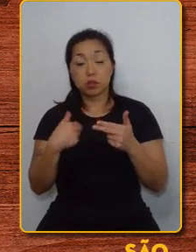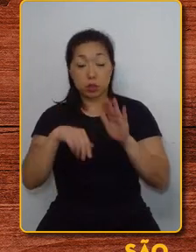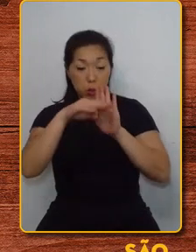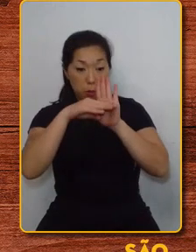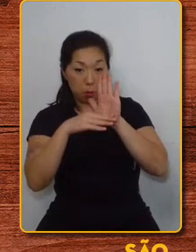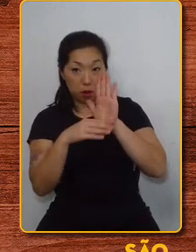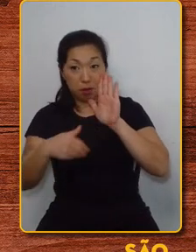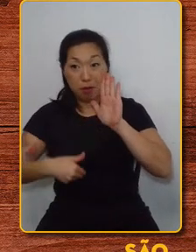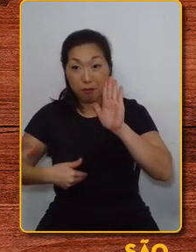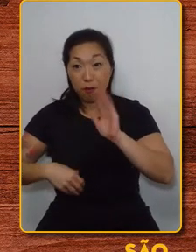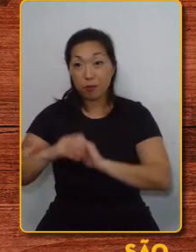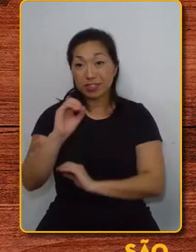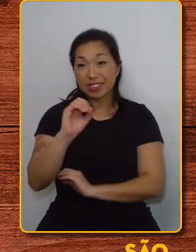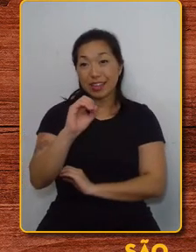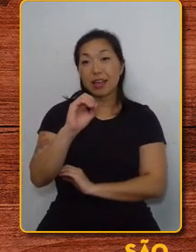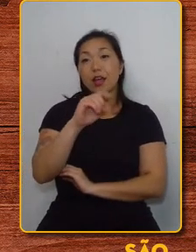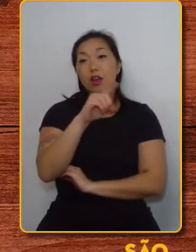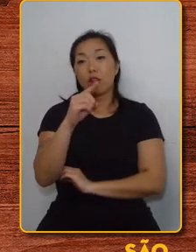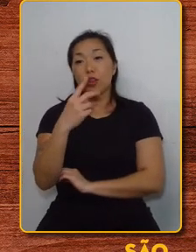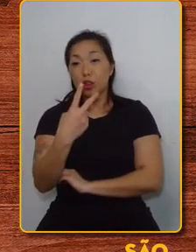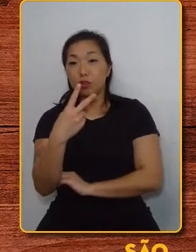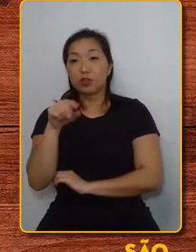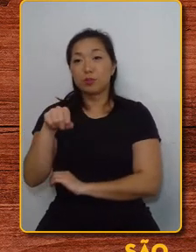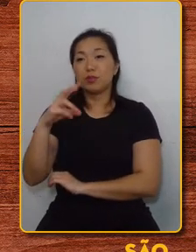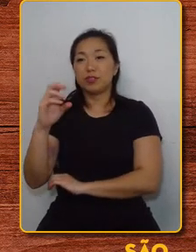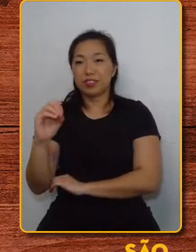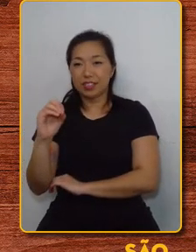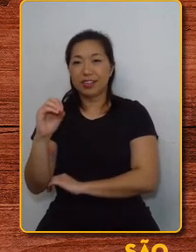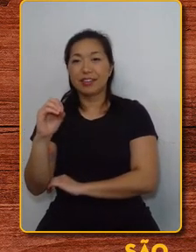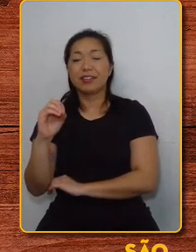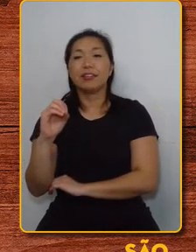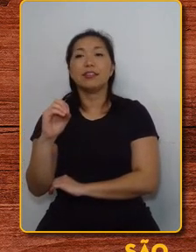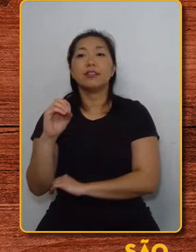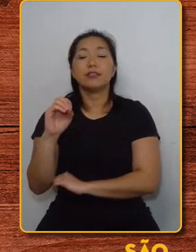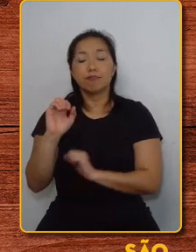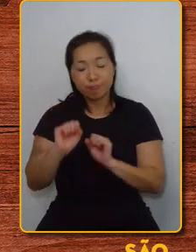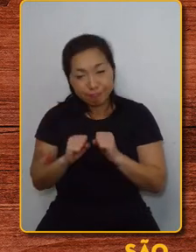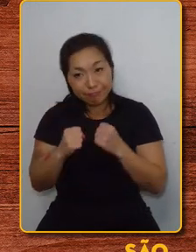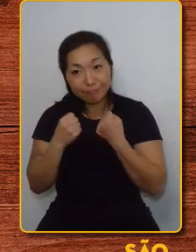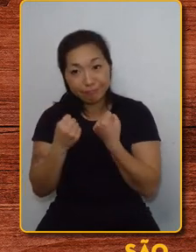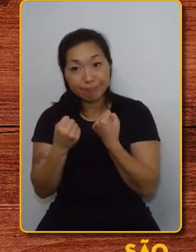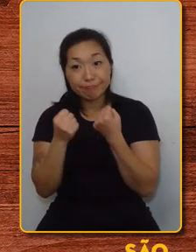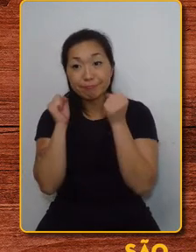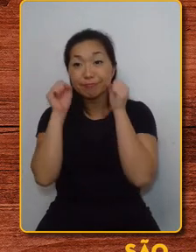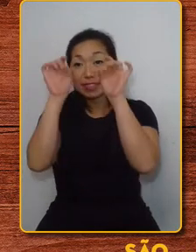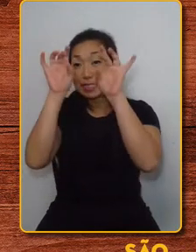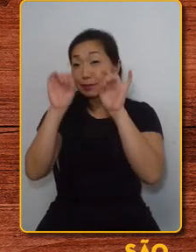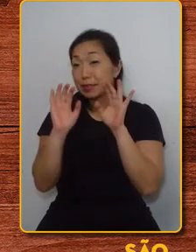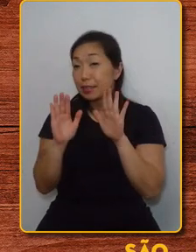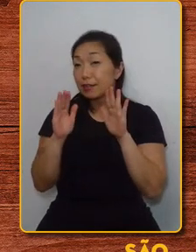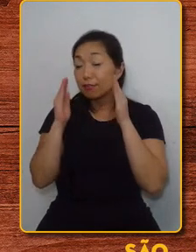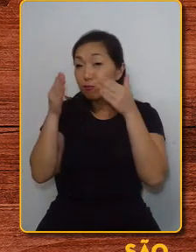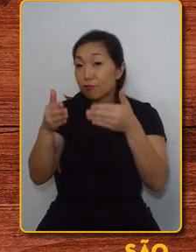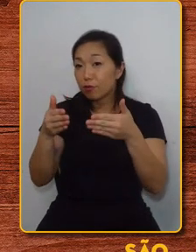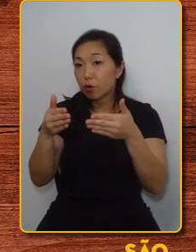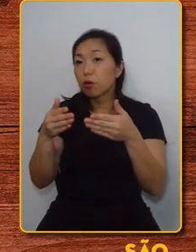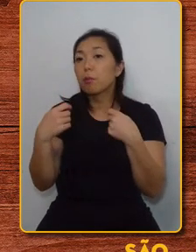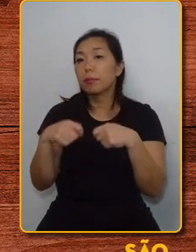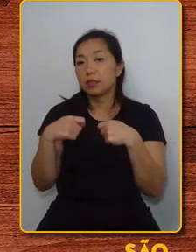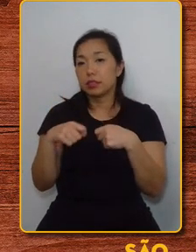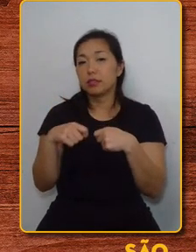2.0, uma dedicação especial terá que ser dada ao programa de